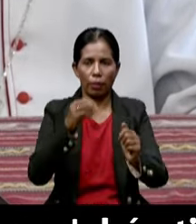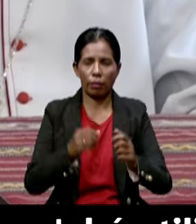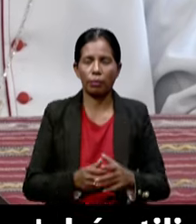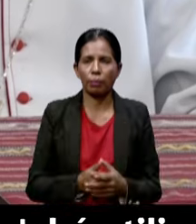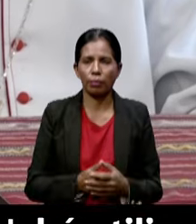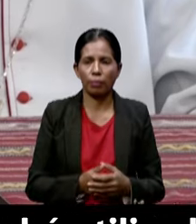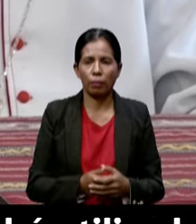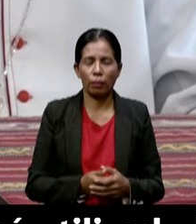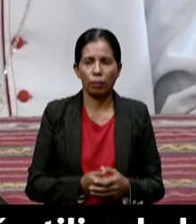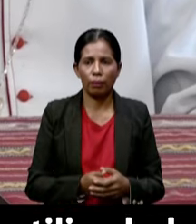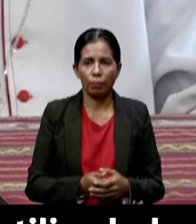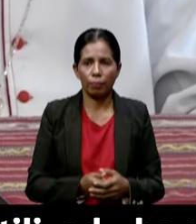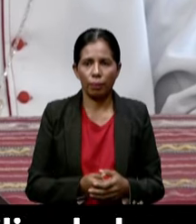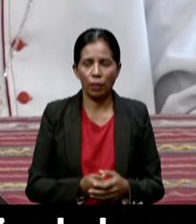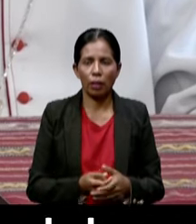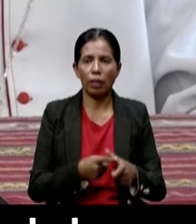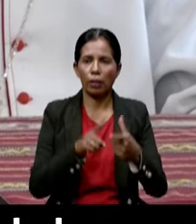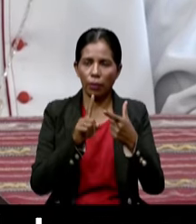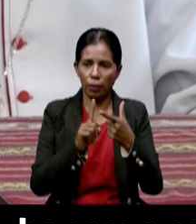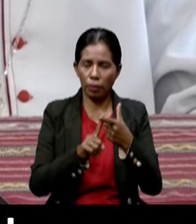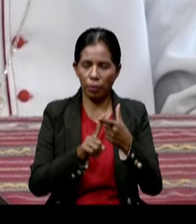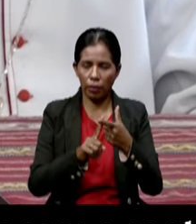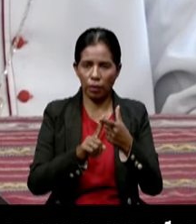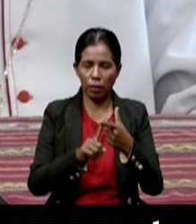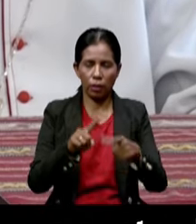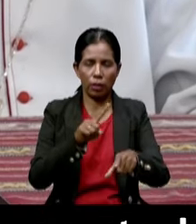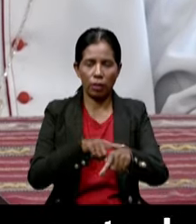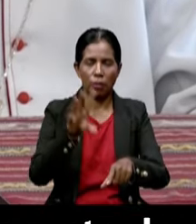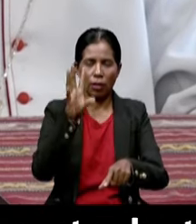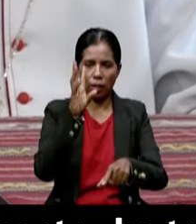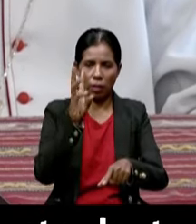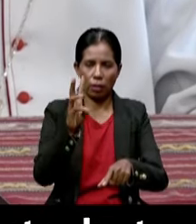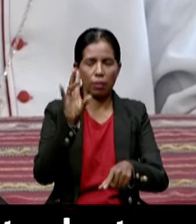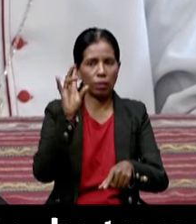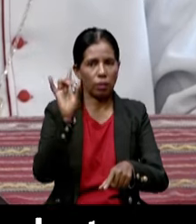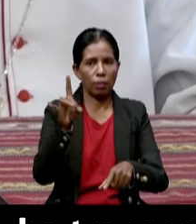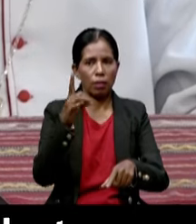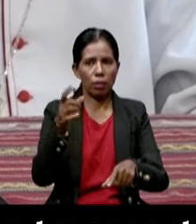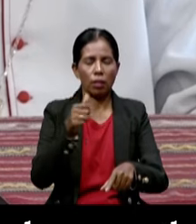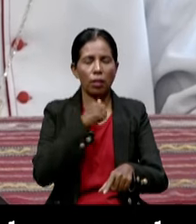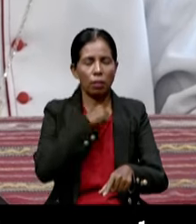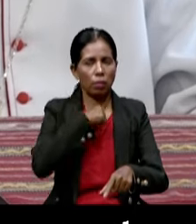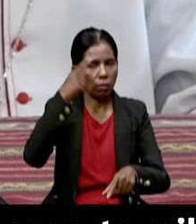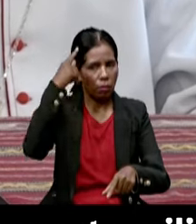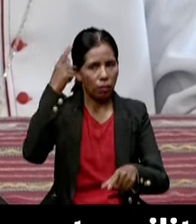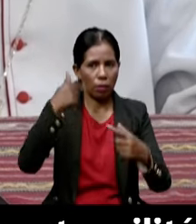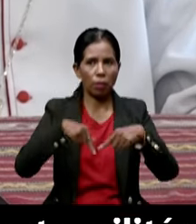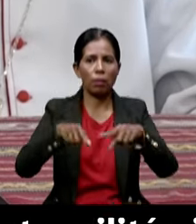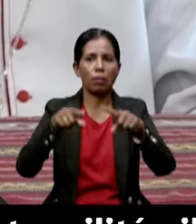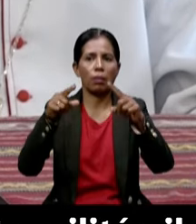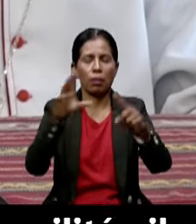Pedro. Depois das 18, às 19h15, o Papa regressa para a